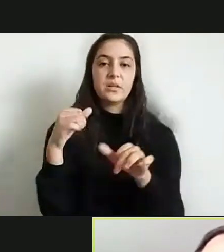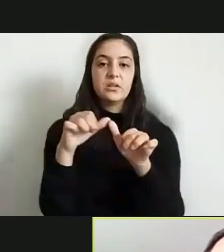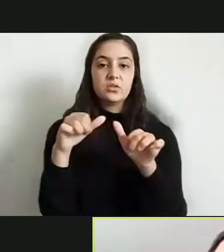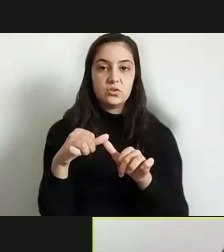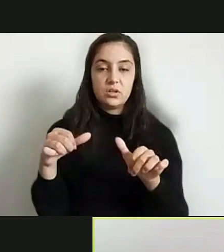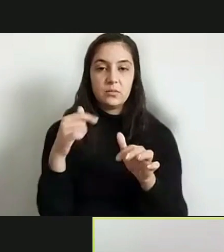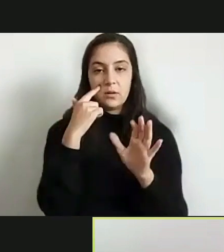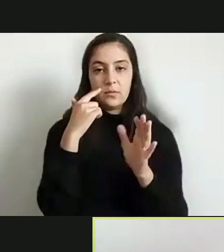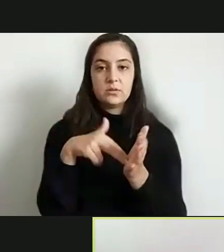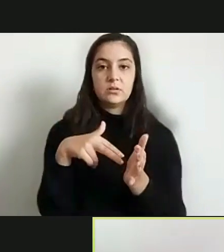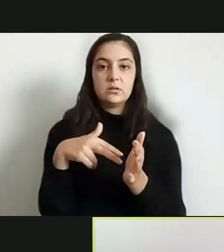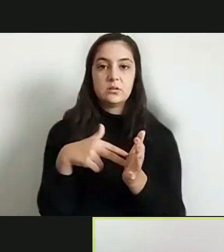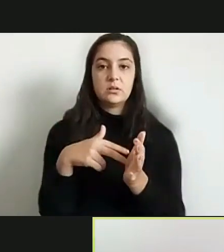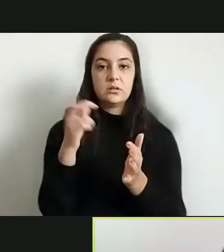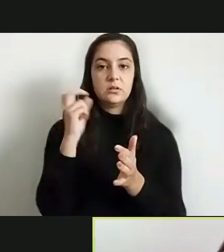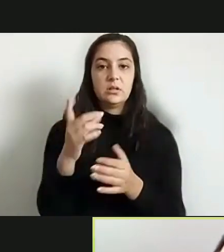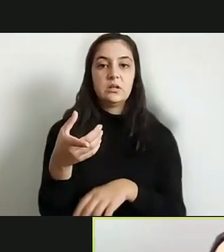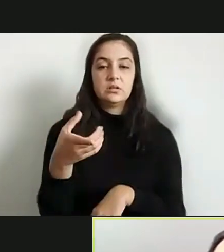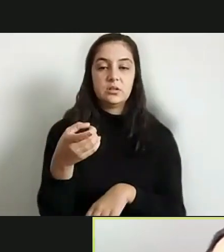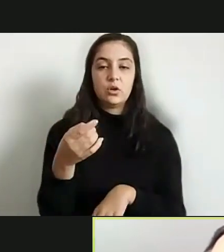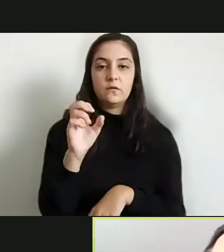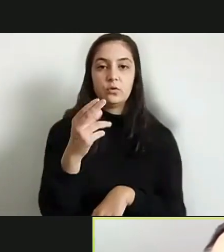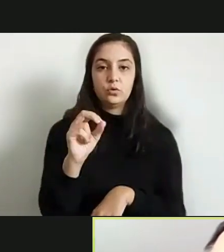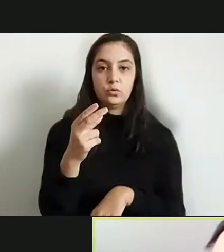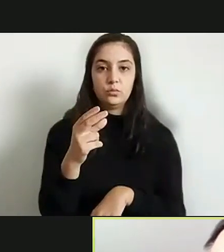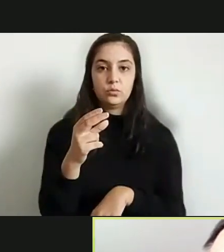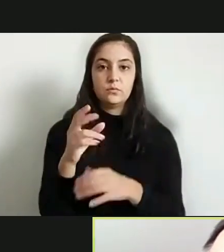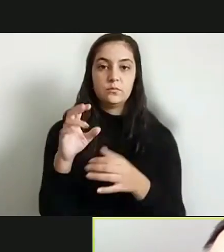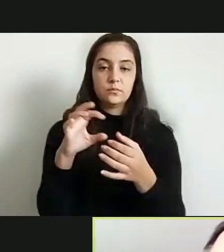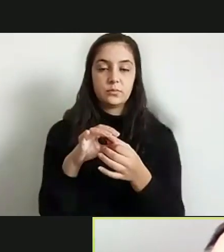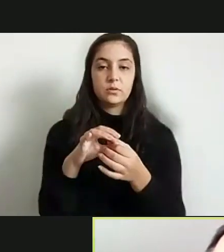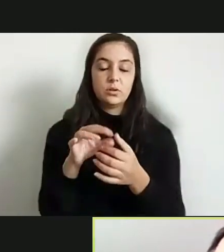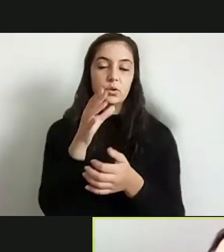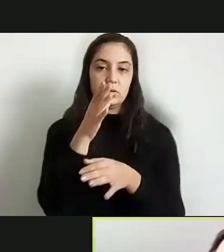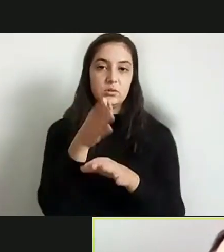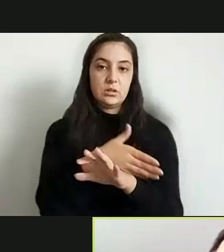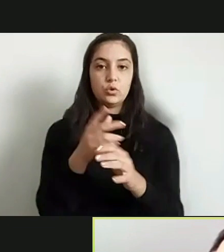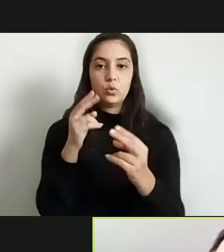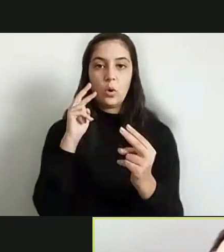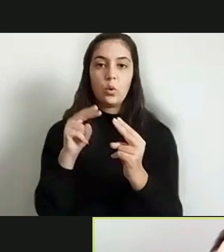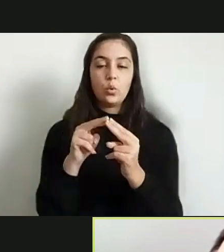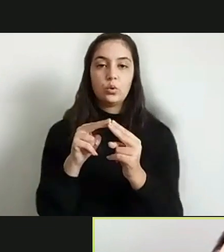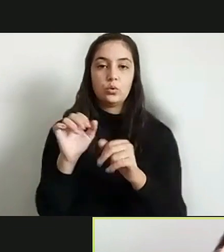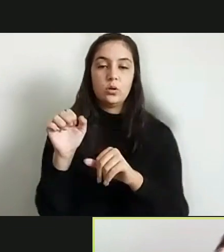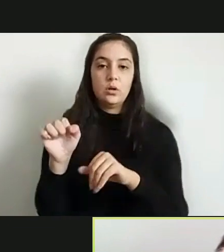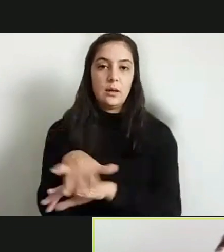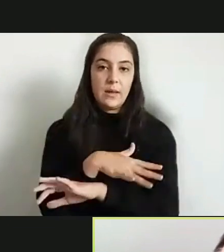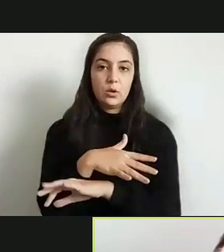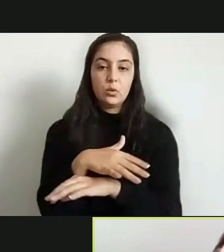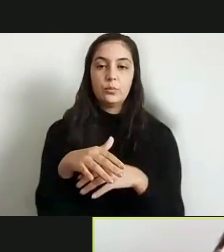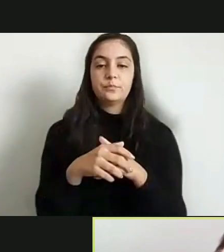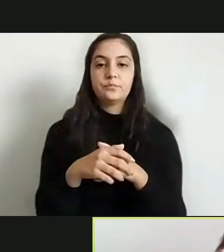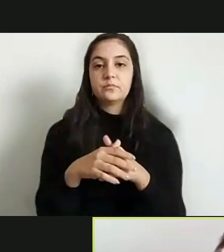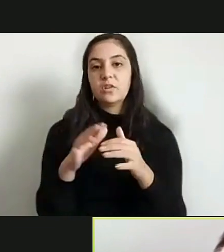apresentado no dia 19 de outubro, no âmbito do Encontro Ibérico que eu vos falei há pouco, e as inscrições fecham amanhã, portanto, se quiserem